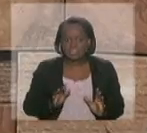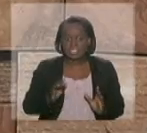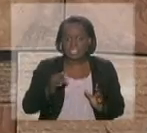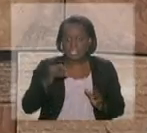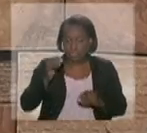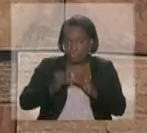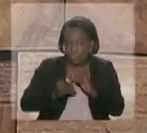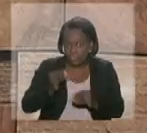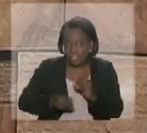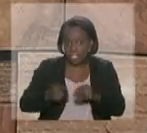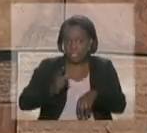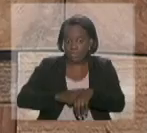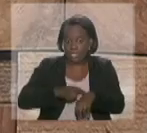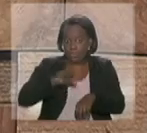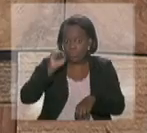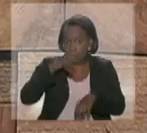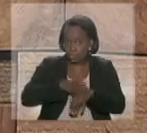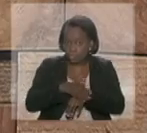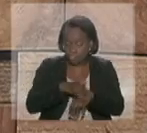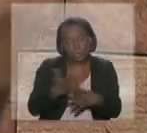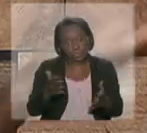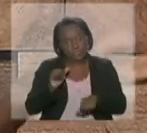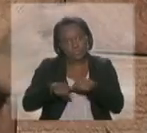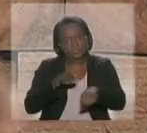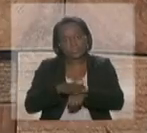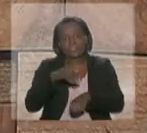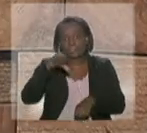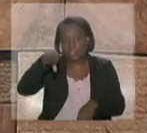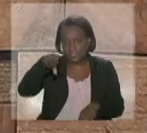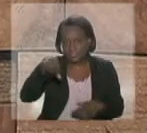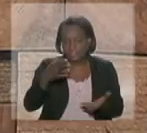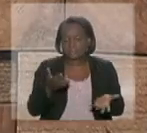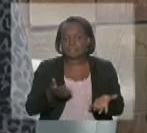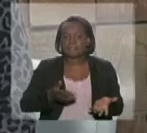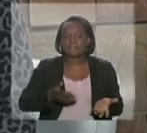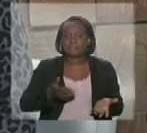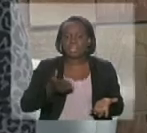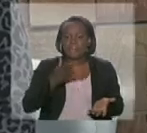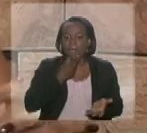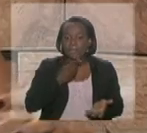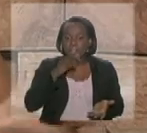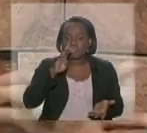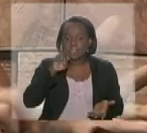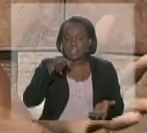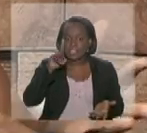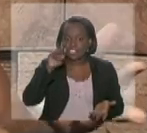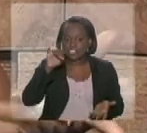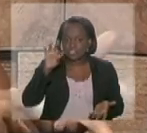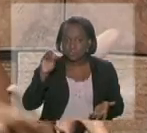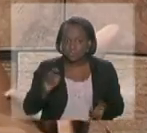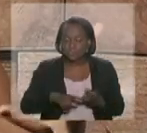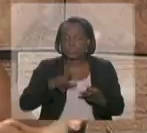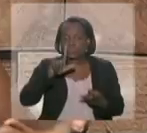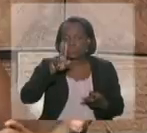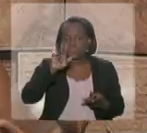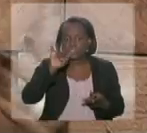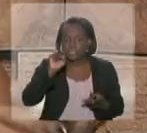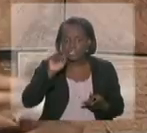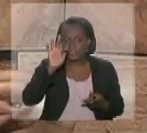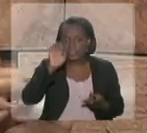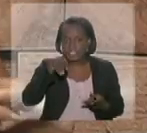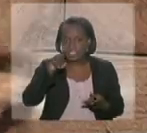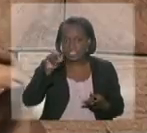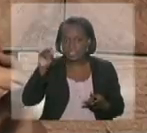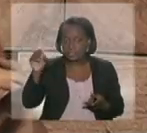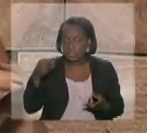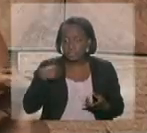eu não tinha noção de que eu estava numa novela das 8 na época das 8 hoje das 9 das né E que era Benedito R Barbosa que era luí Fernand de Carvalho